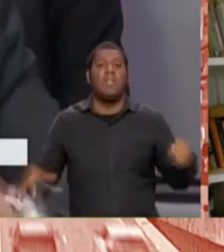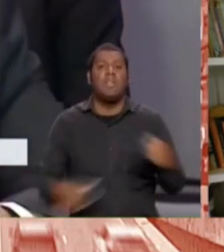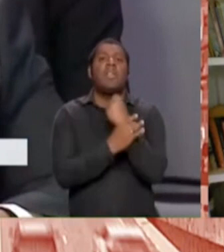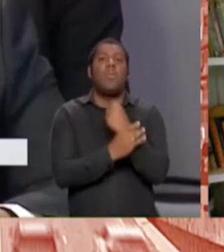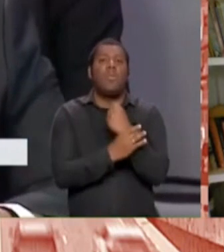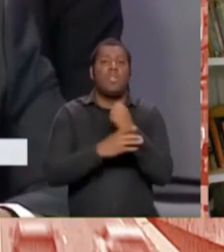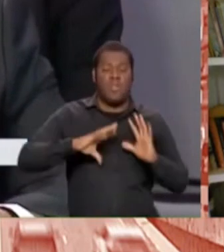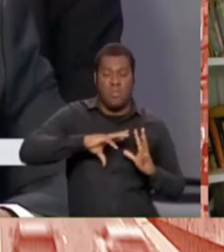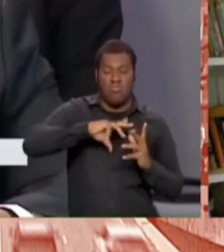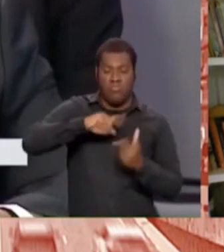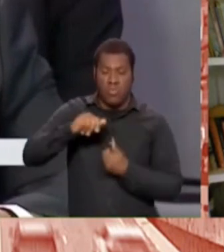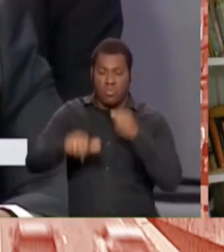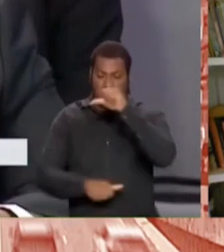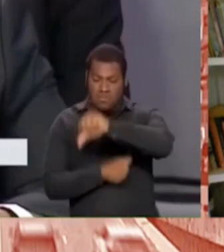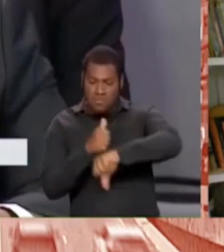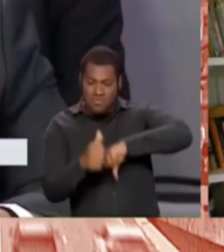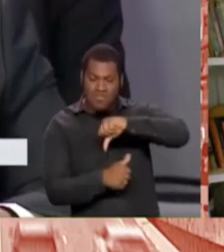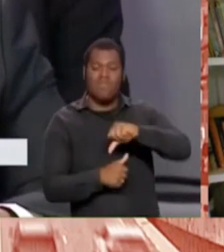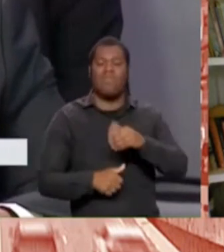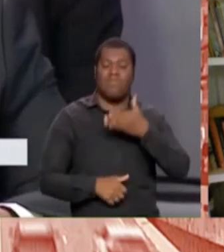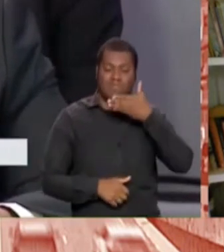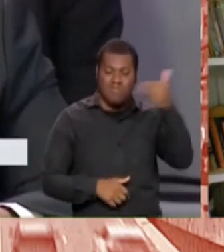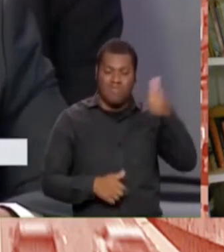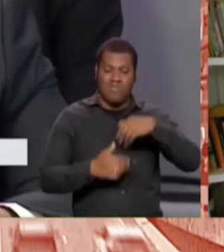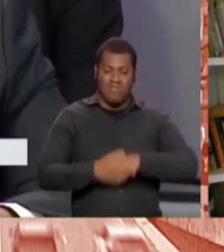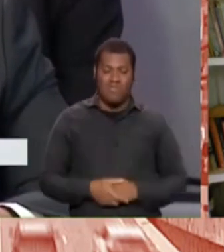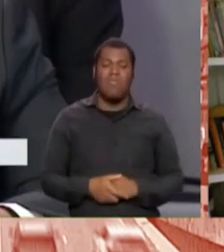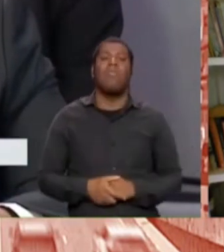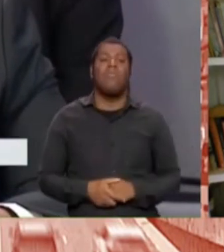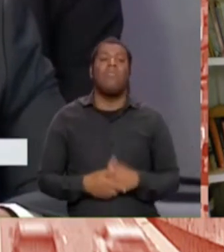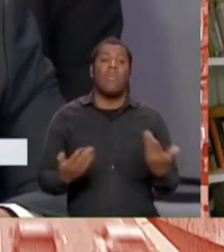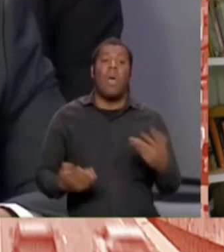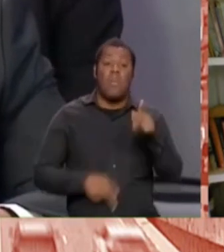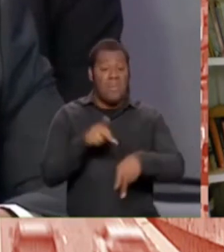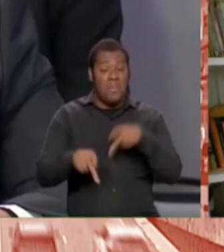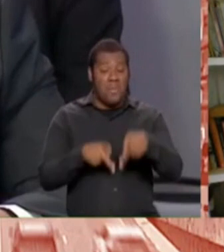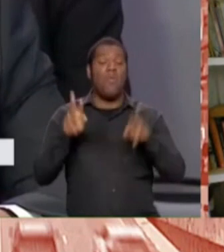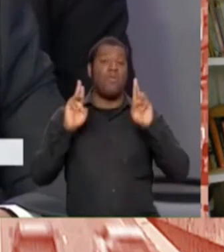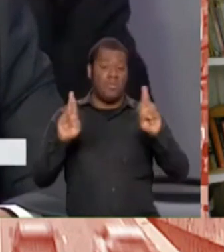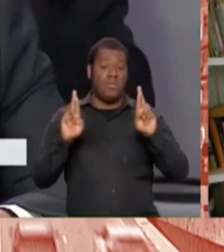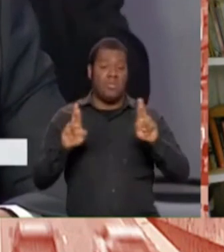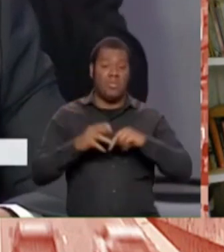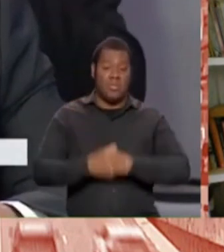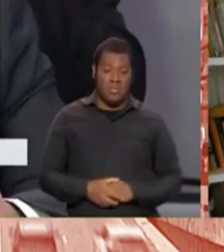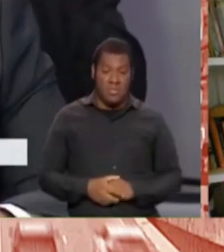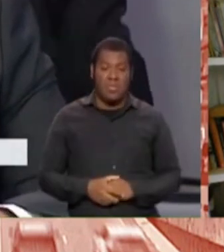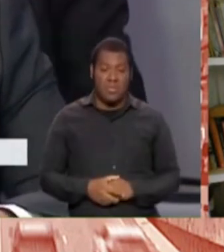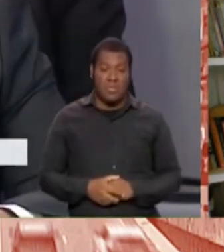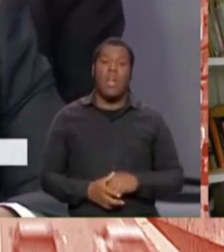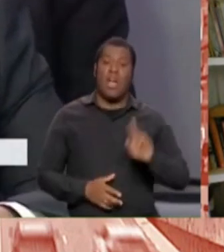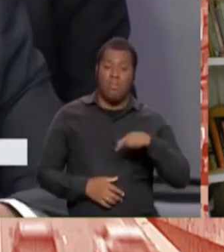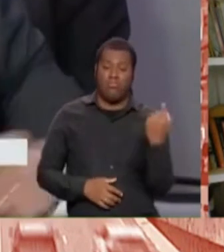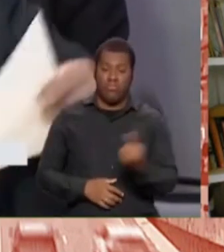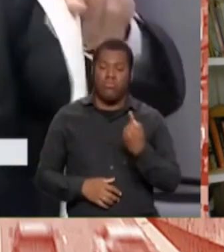diversificar o nosso parque industrial, capaz de poder ter uma autossuficiência crescente, tanto no conjunto